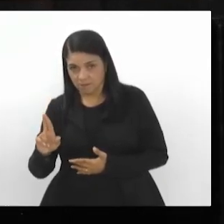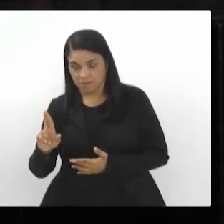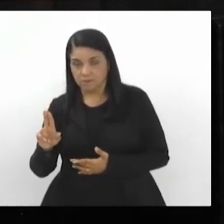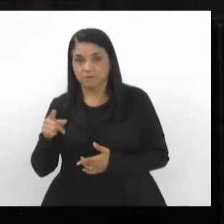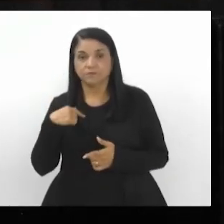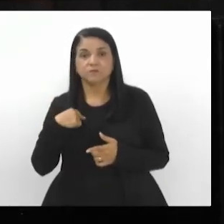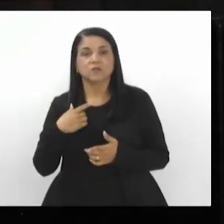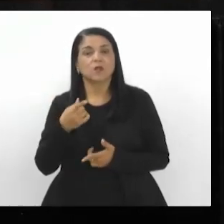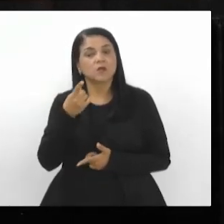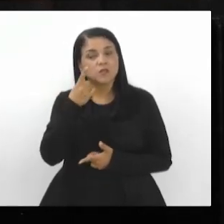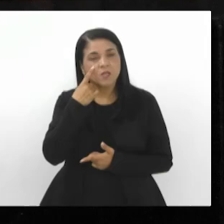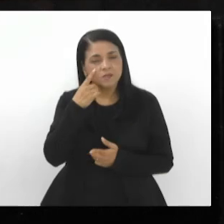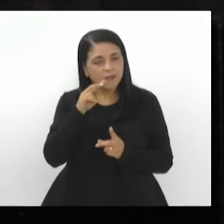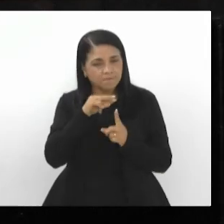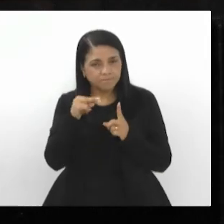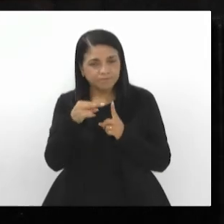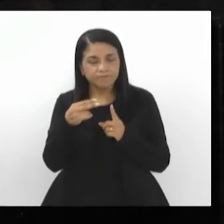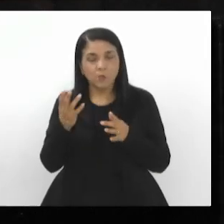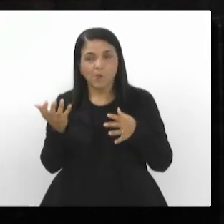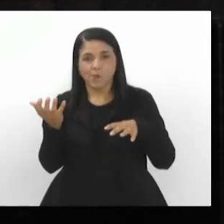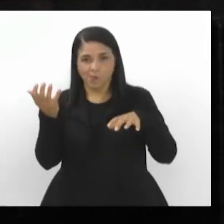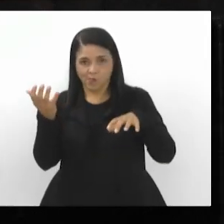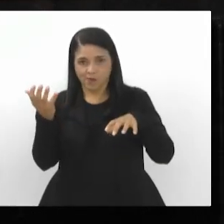o Congresso Nacional,